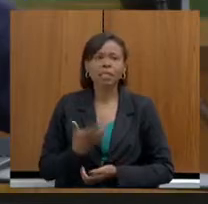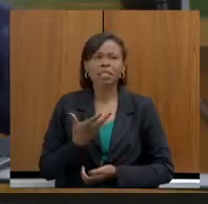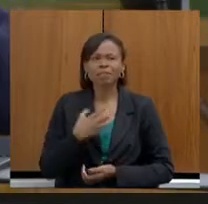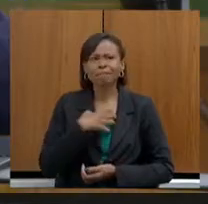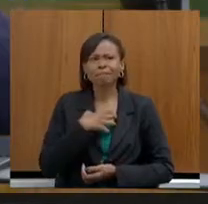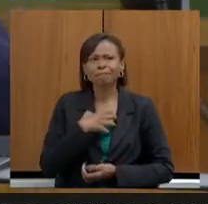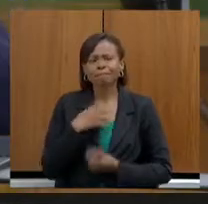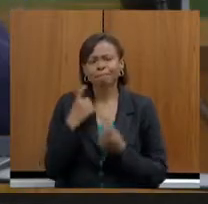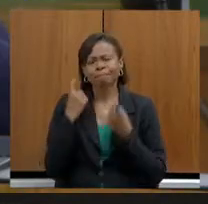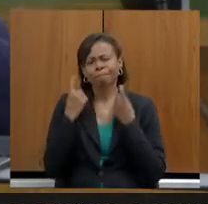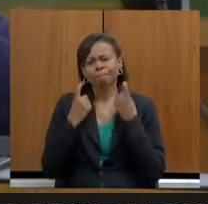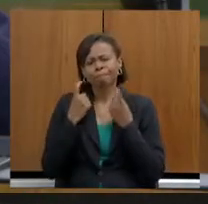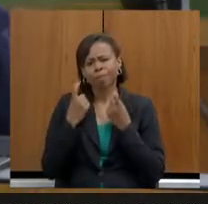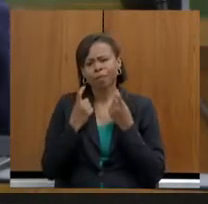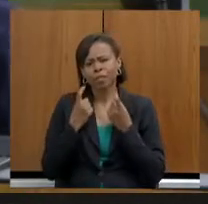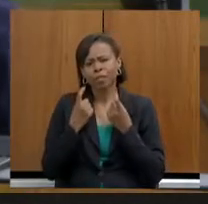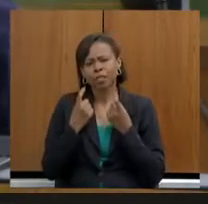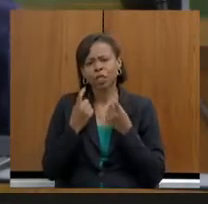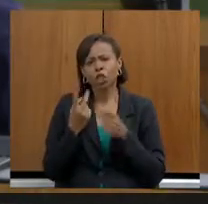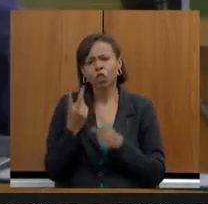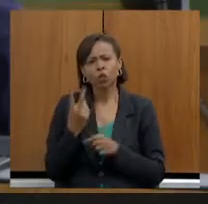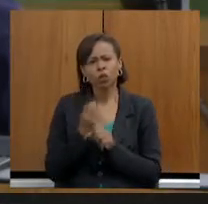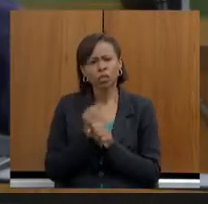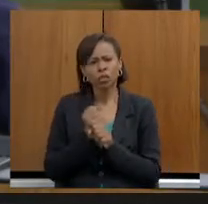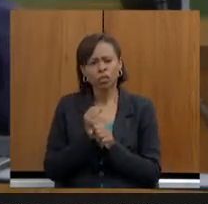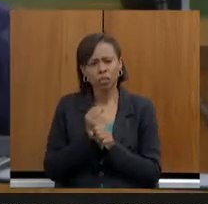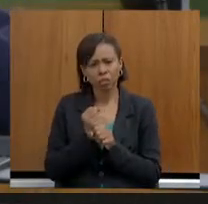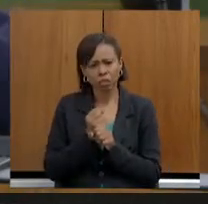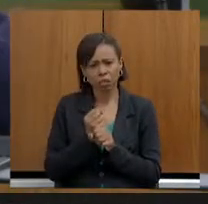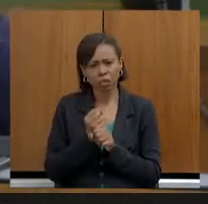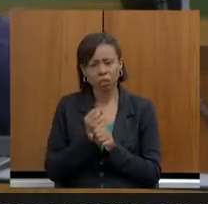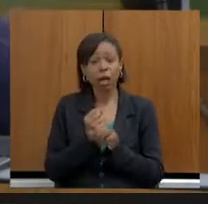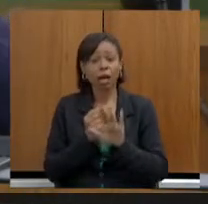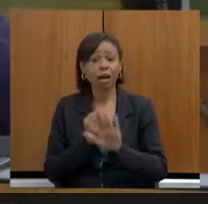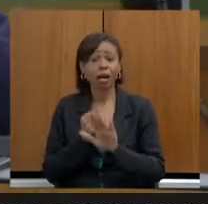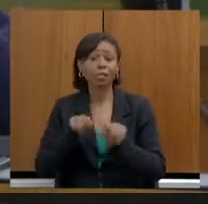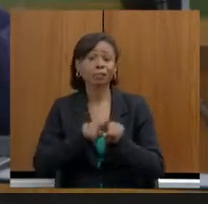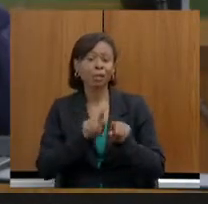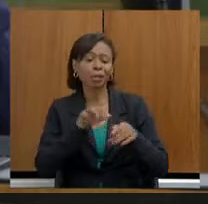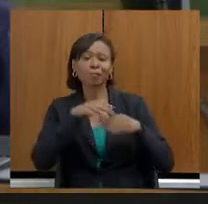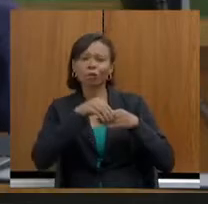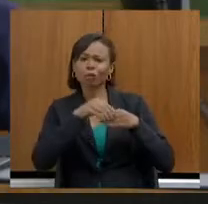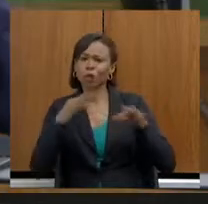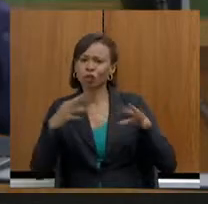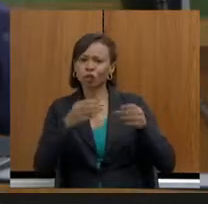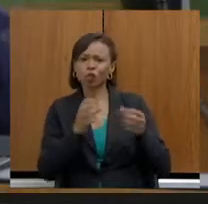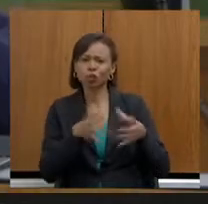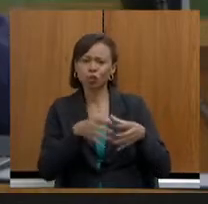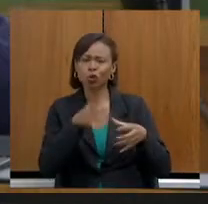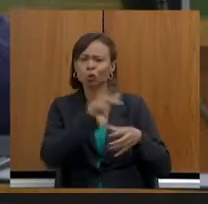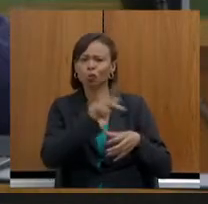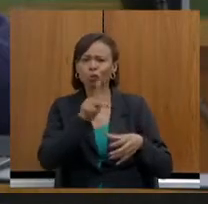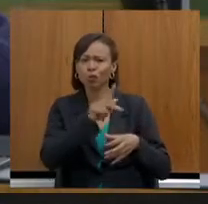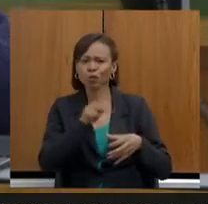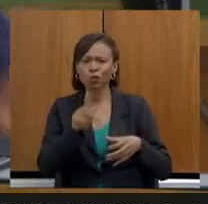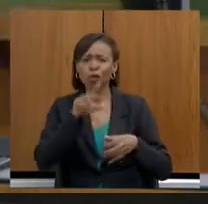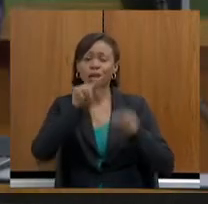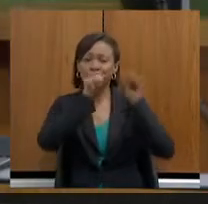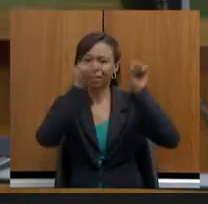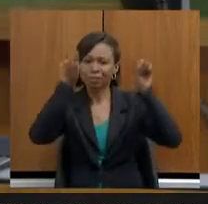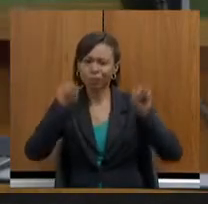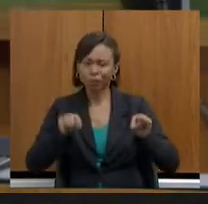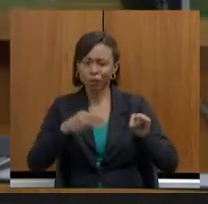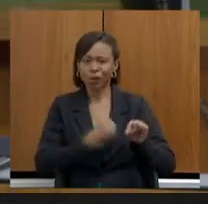muito e esses dois anos que nós ficamos também quero cumprimentar aqui todos os professores todos os servidores da educação aqui encontra